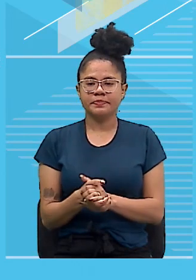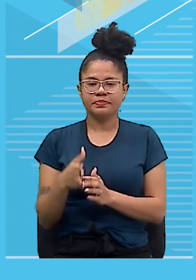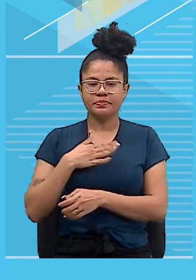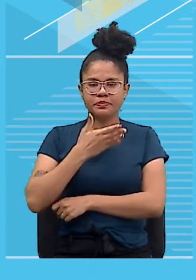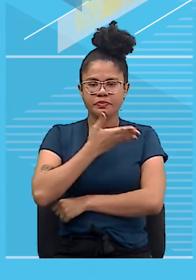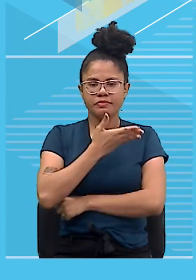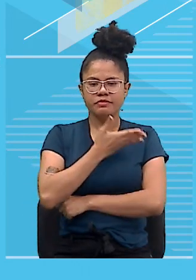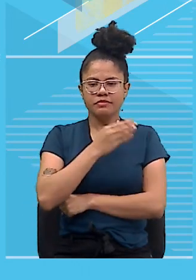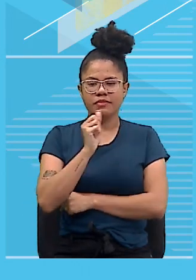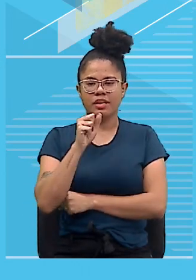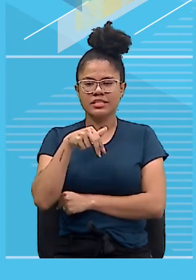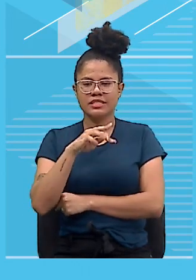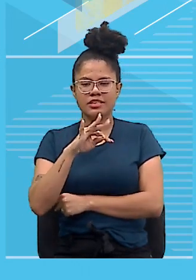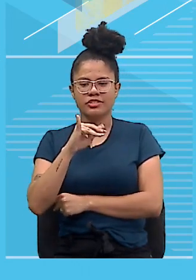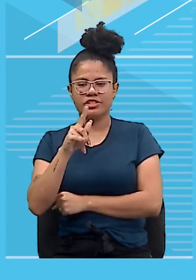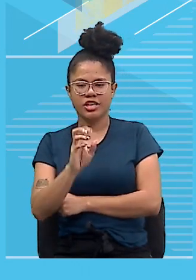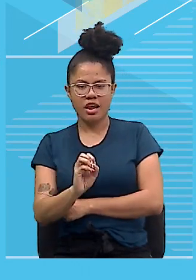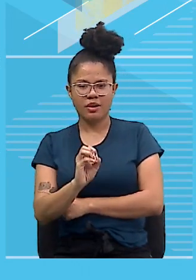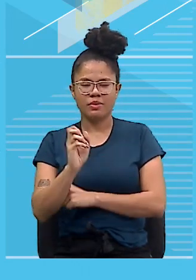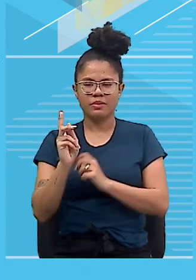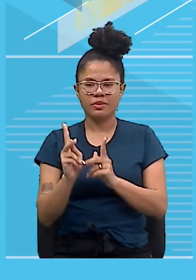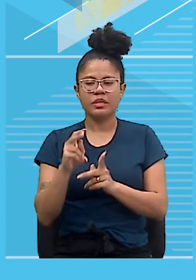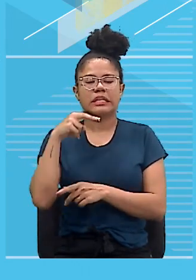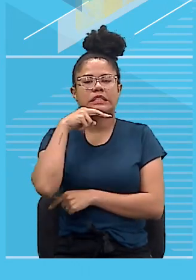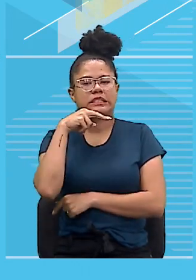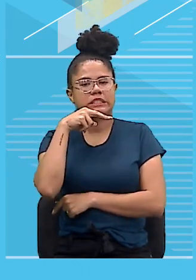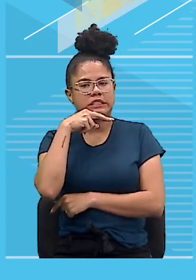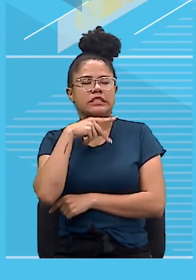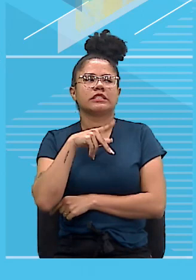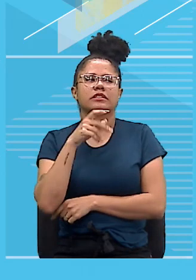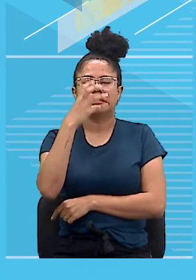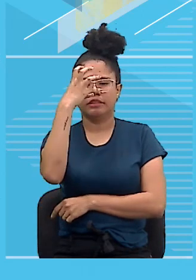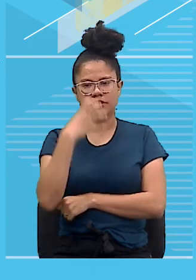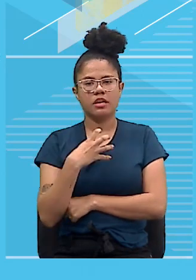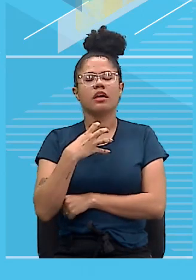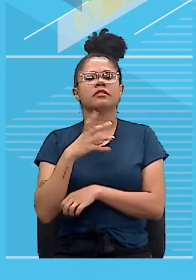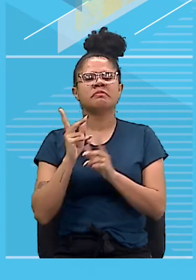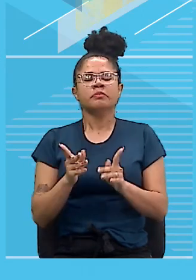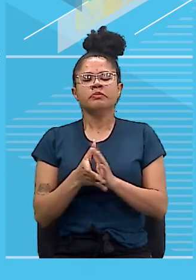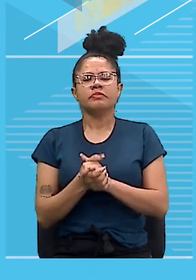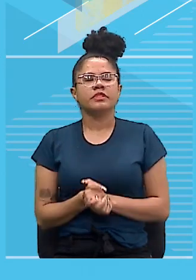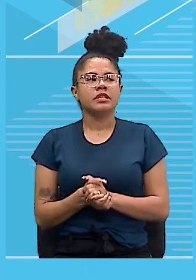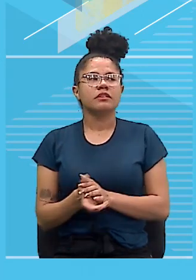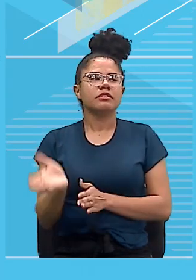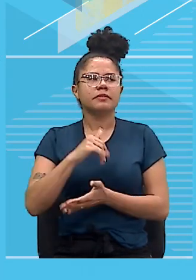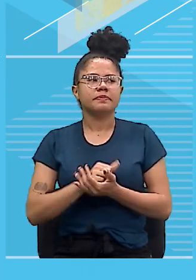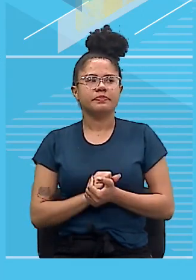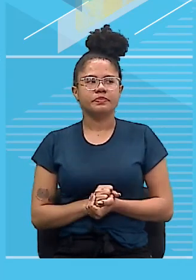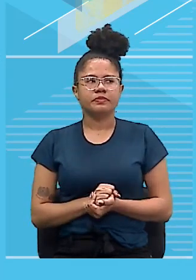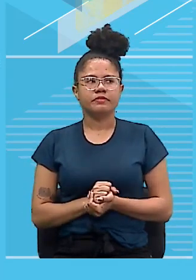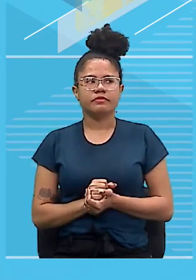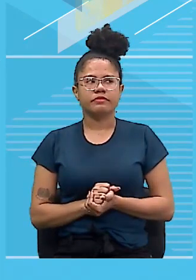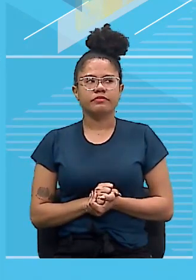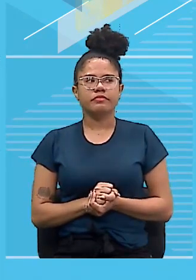rapaz um grande prazer Nigéria É tenso Santiago a Nigéria é um território muito tenso vamos para cima dela